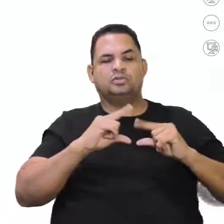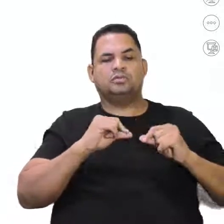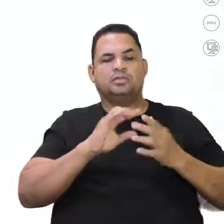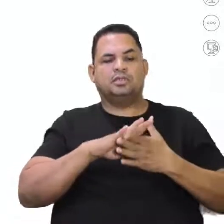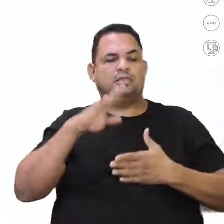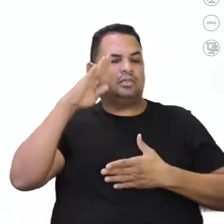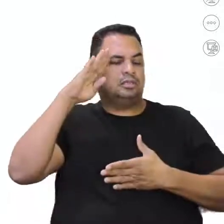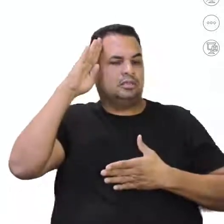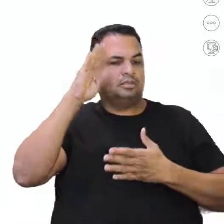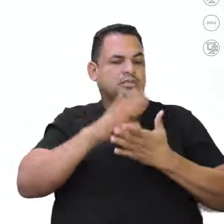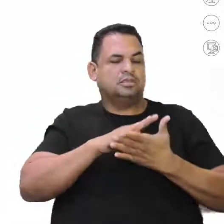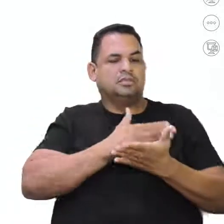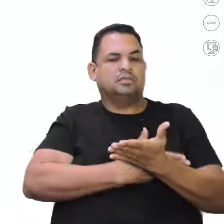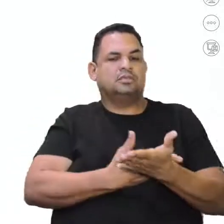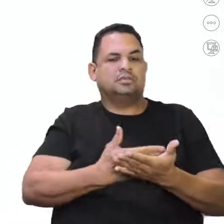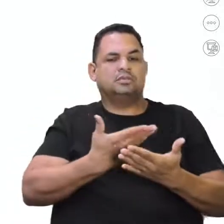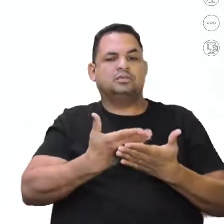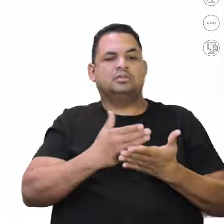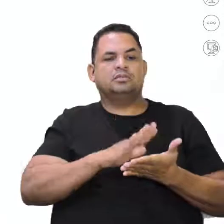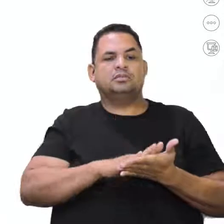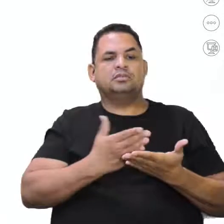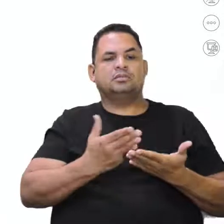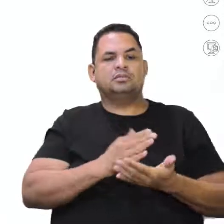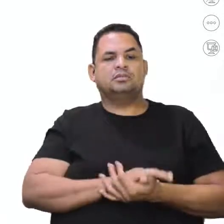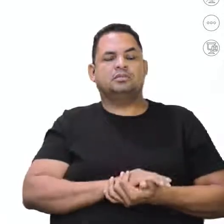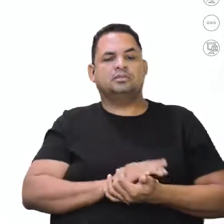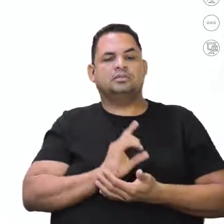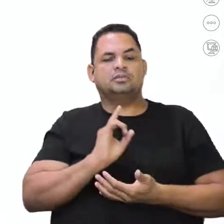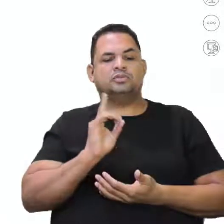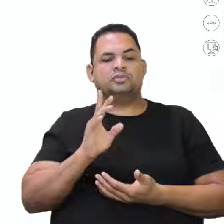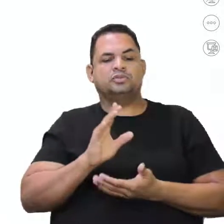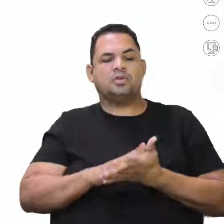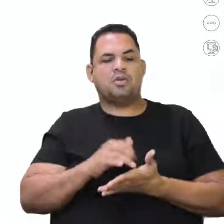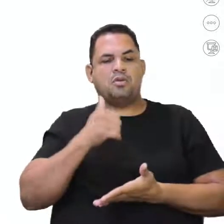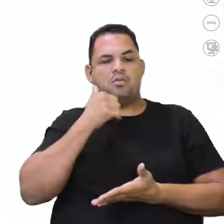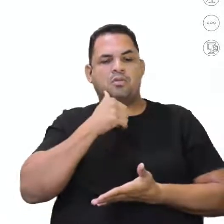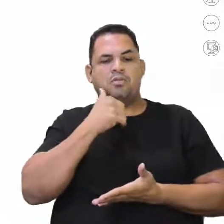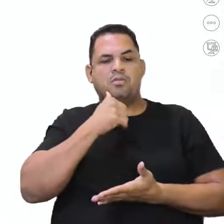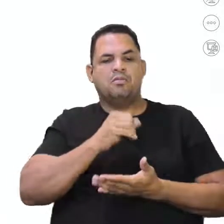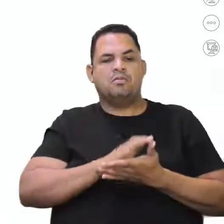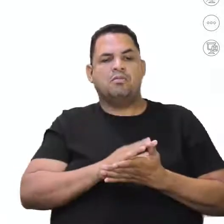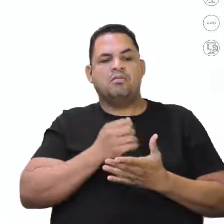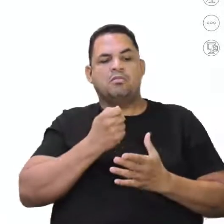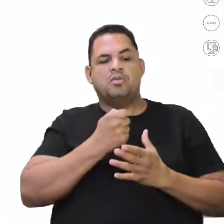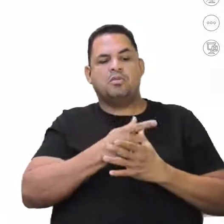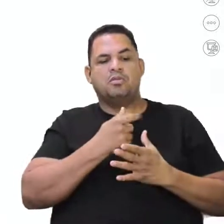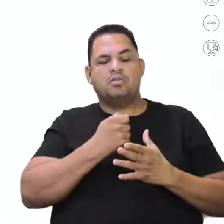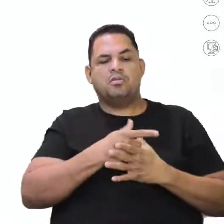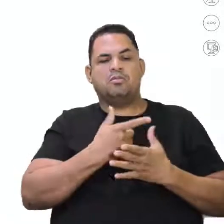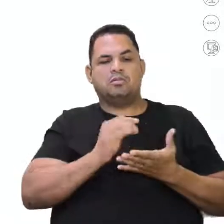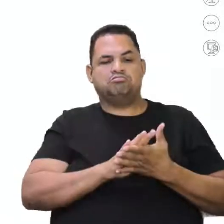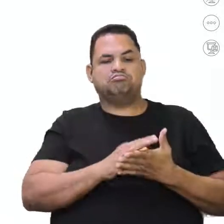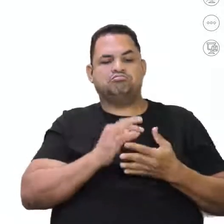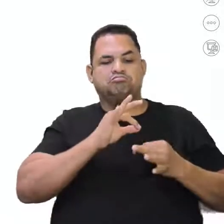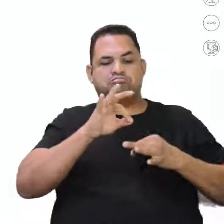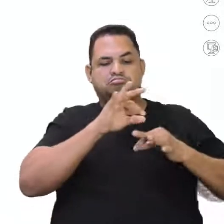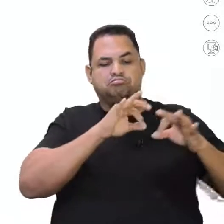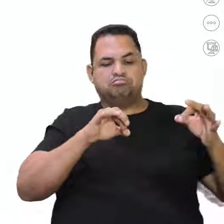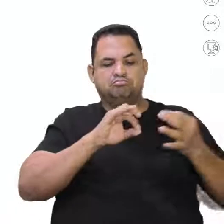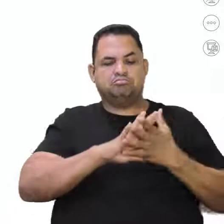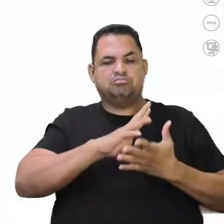eles têm um costume do quê? A tradição lá é o seguinte: só as mulheres compram presente do Dia dos